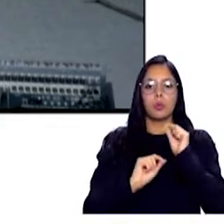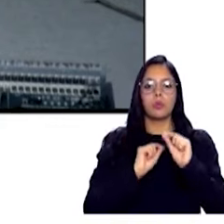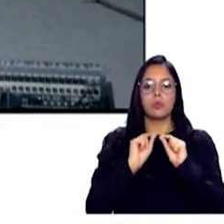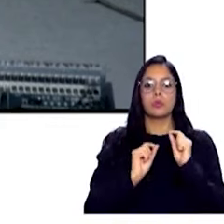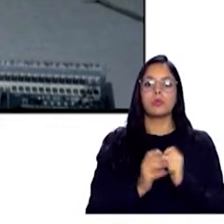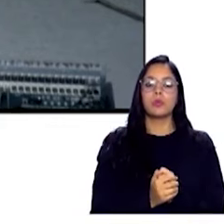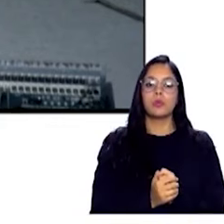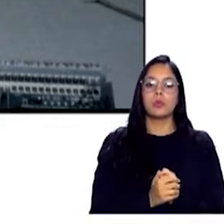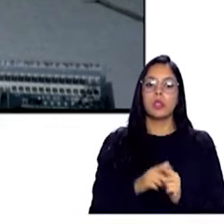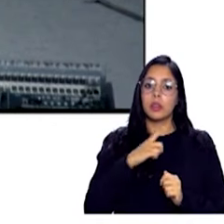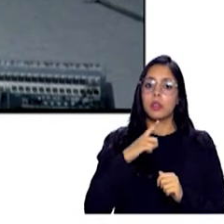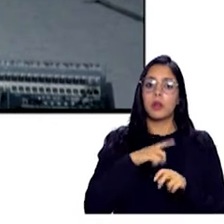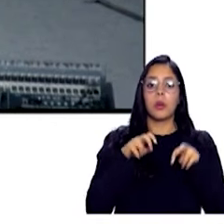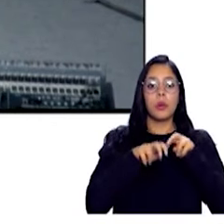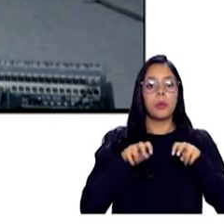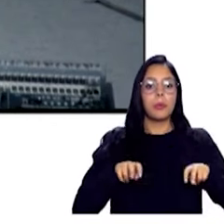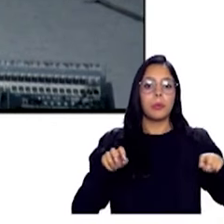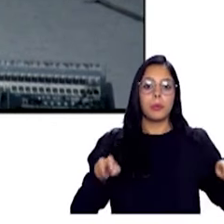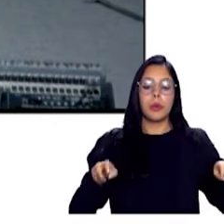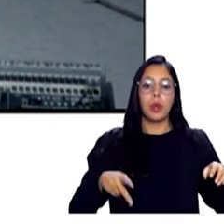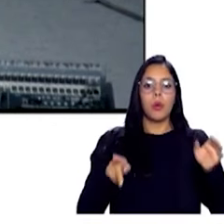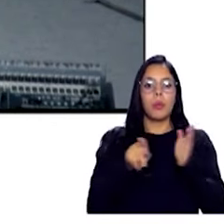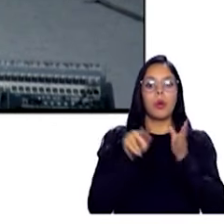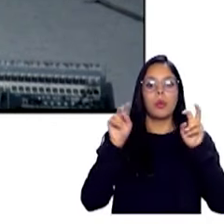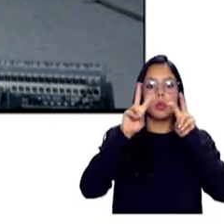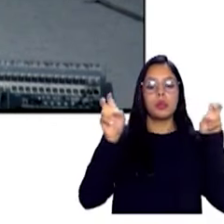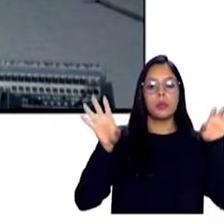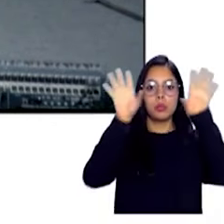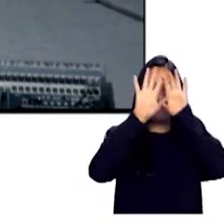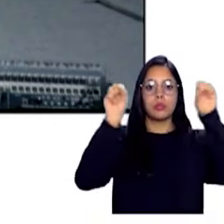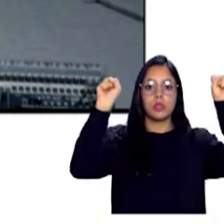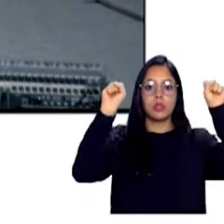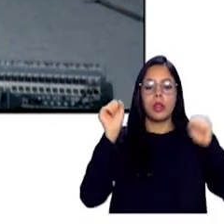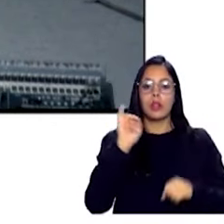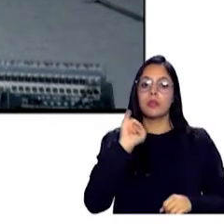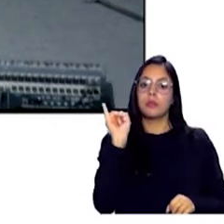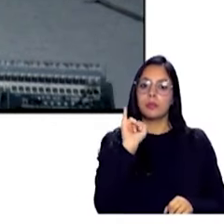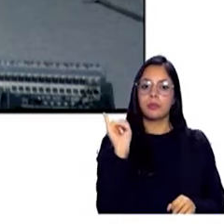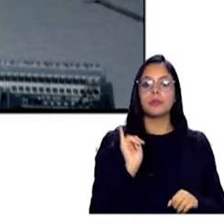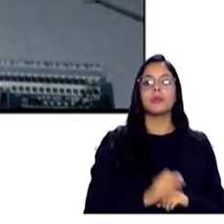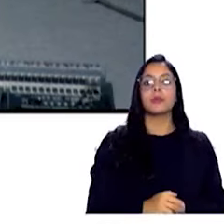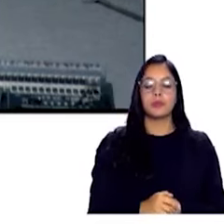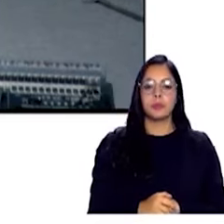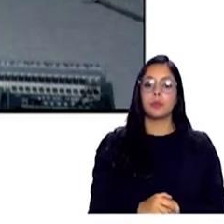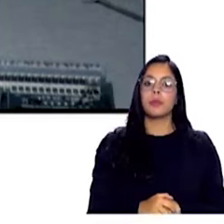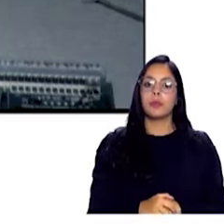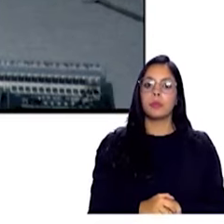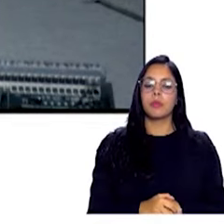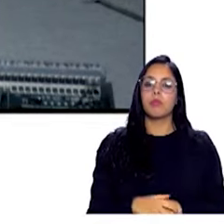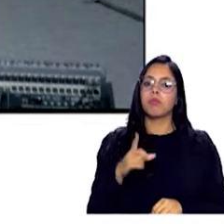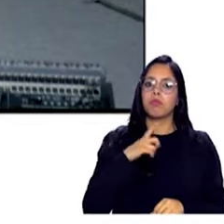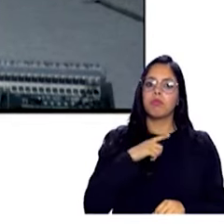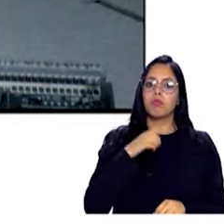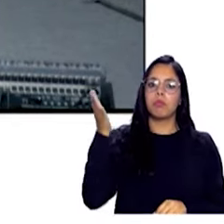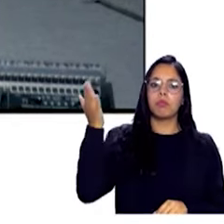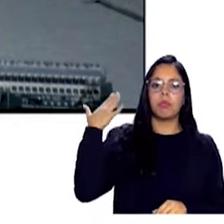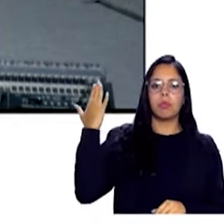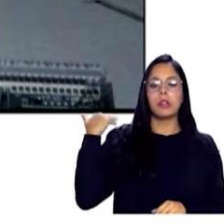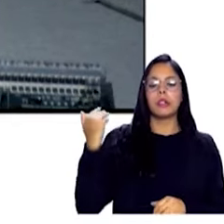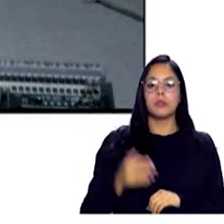pelo painel relacionado com as cortes italianas há algum tempo